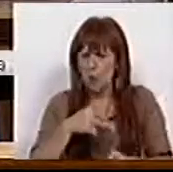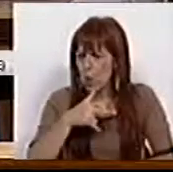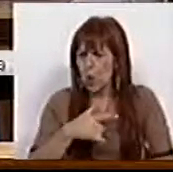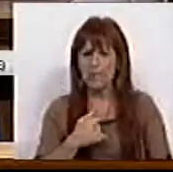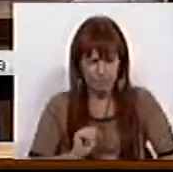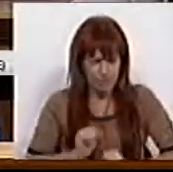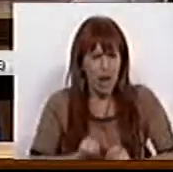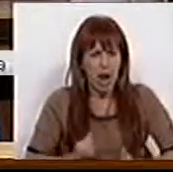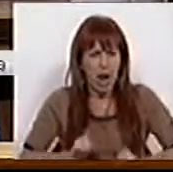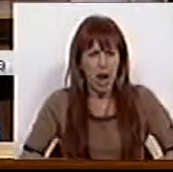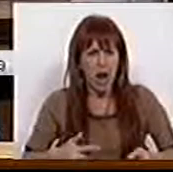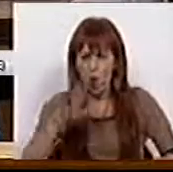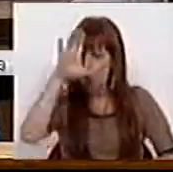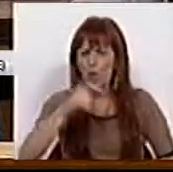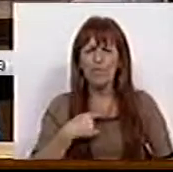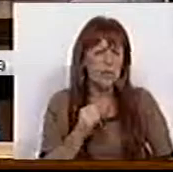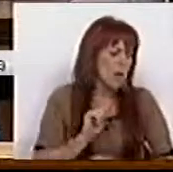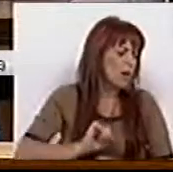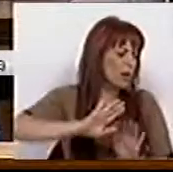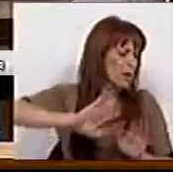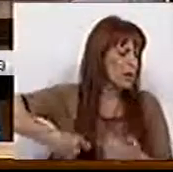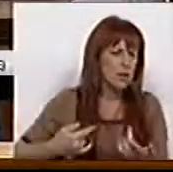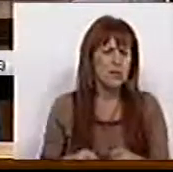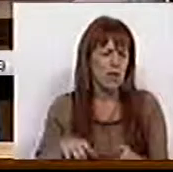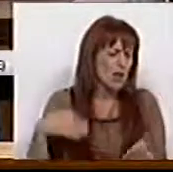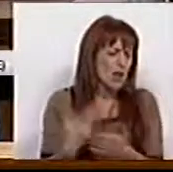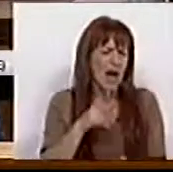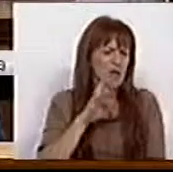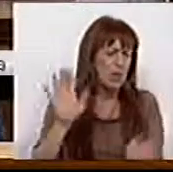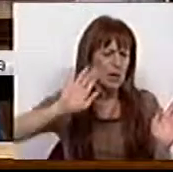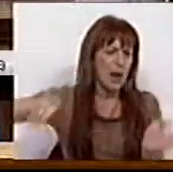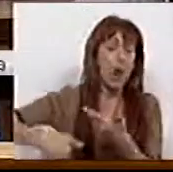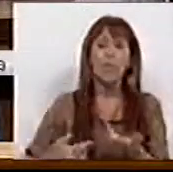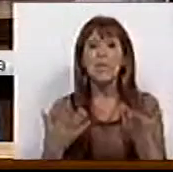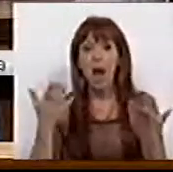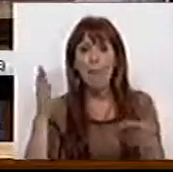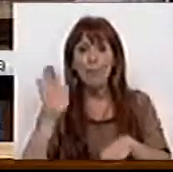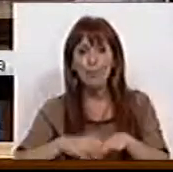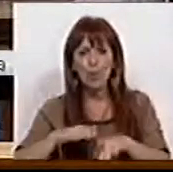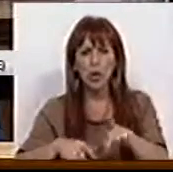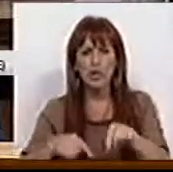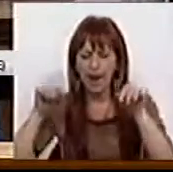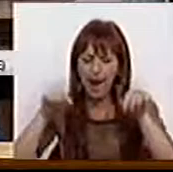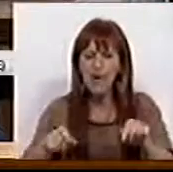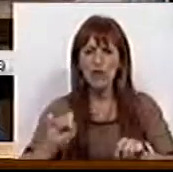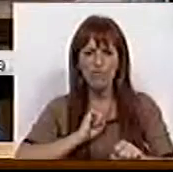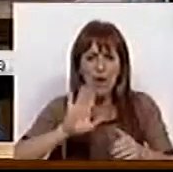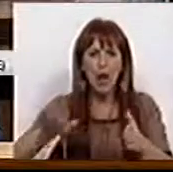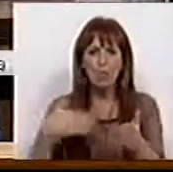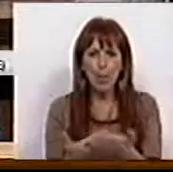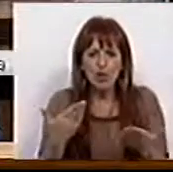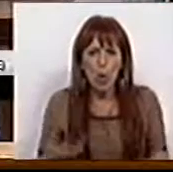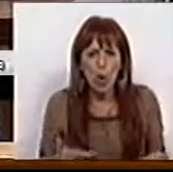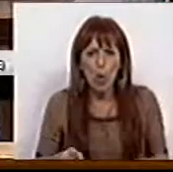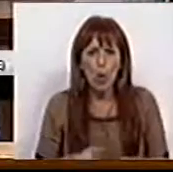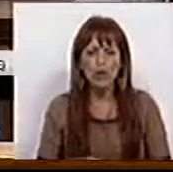drama concreto que este Governo se recusa a dar resposta. E é por isso mesmo que esta nossa proposta